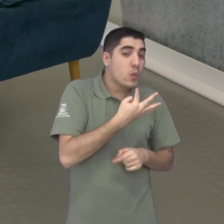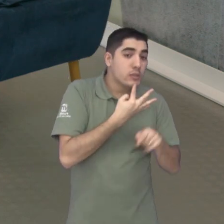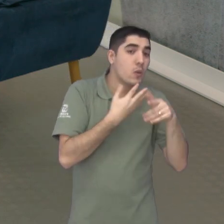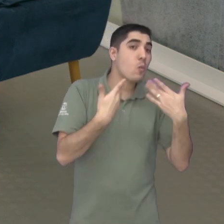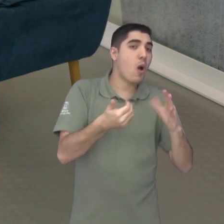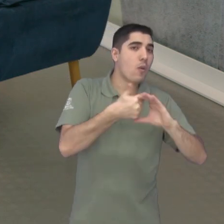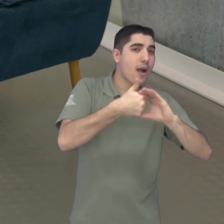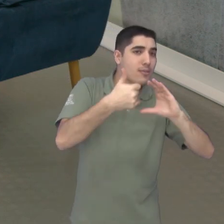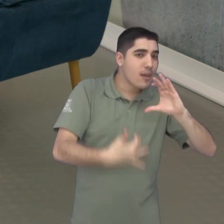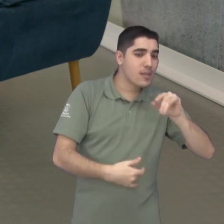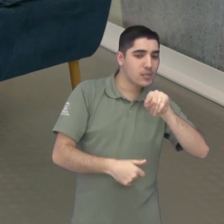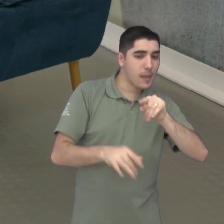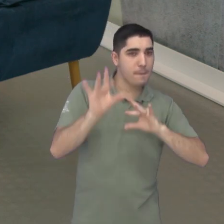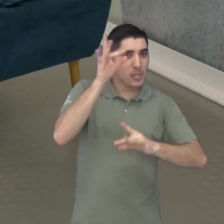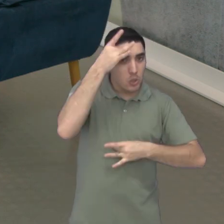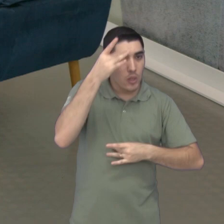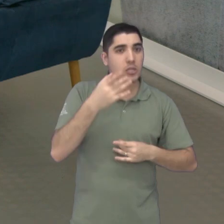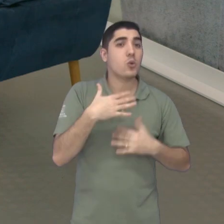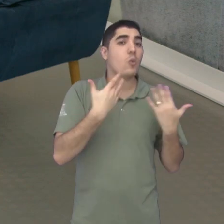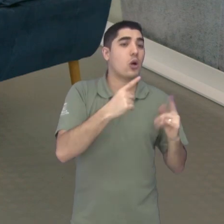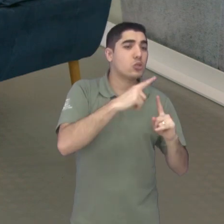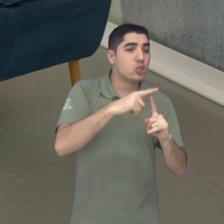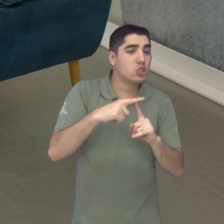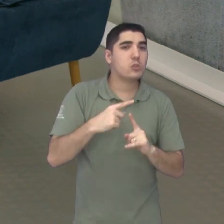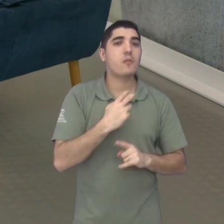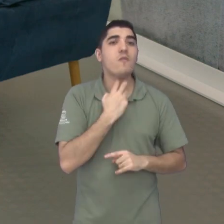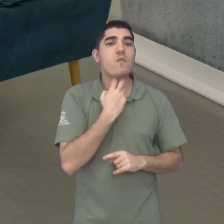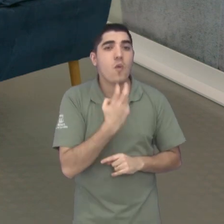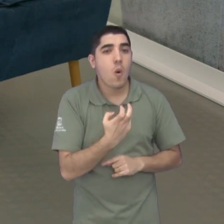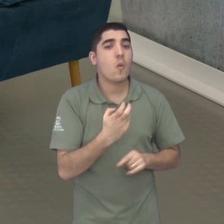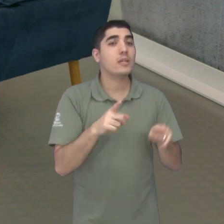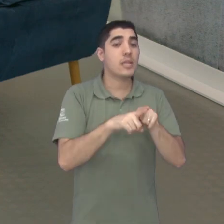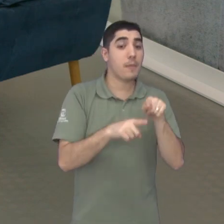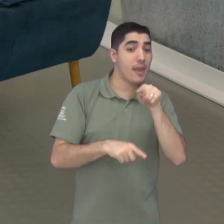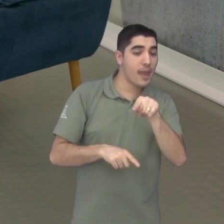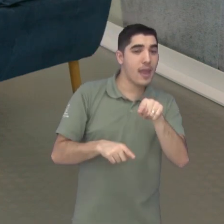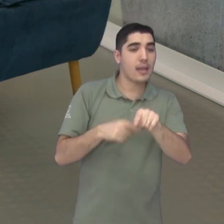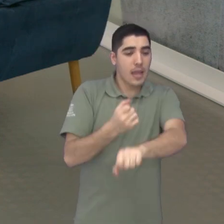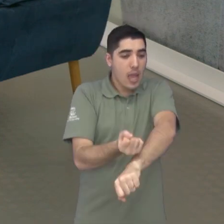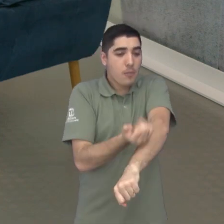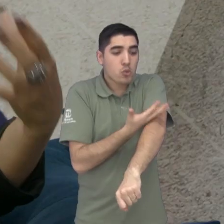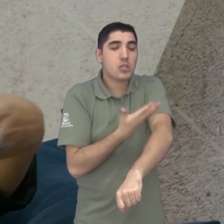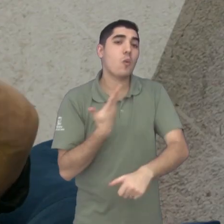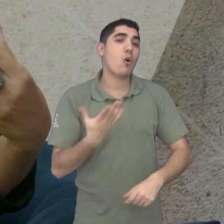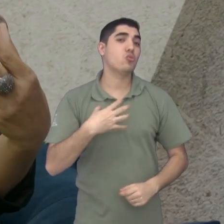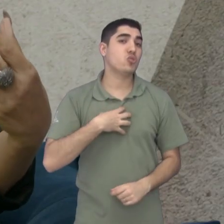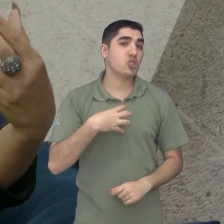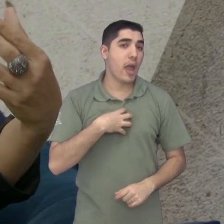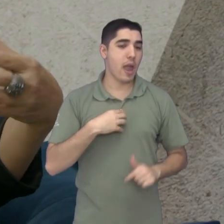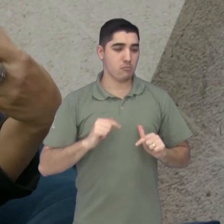as características desse personagem, o tipo de voz, Isso. as emoções que eles